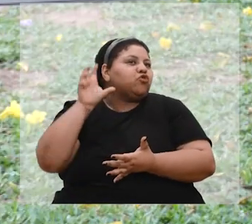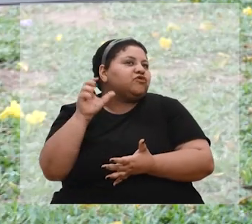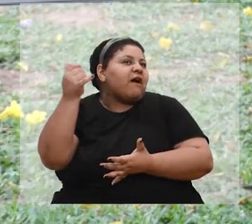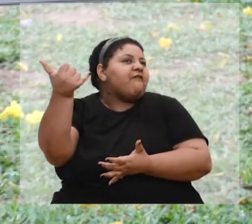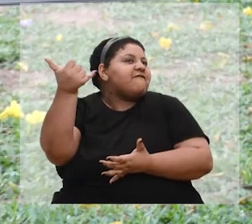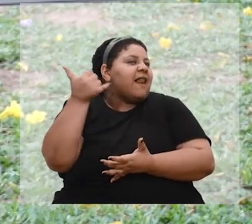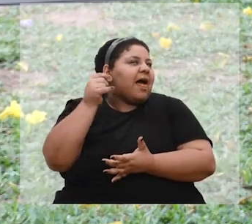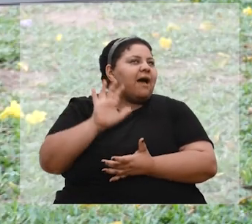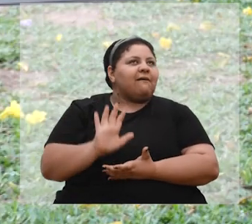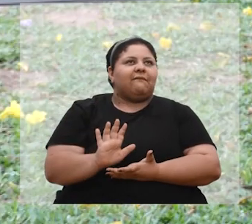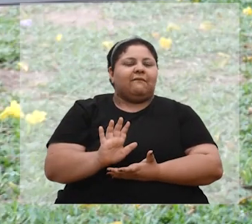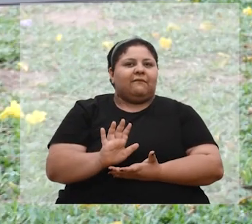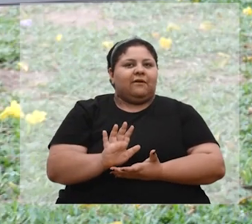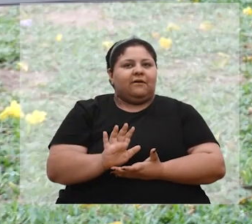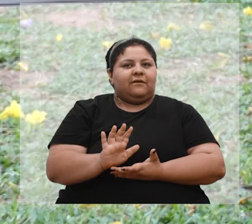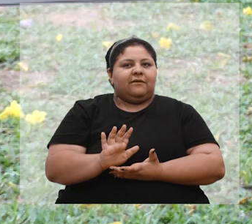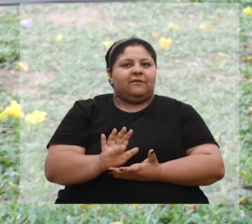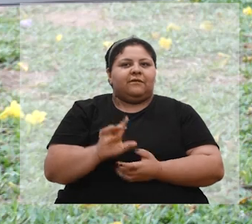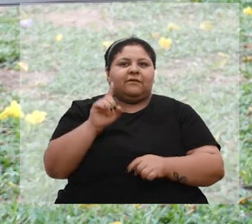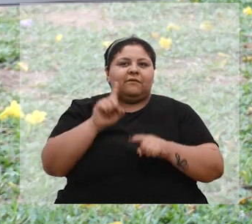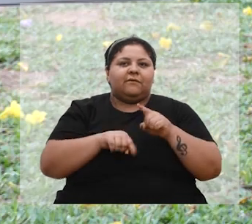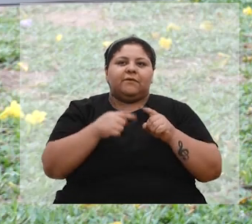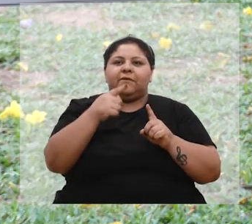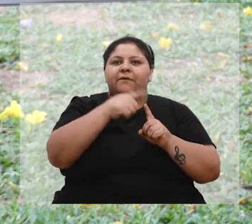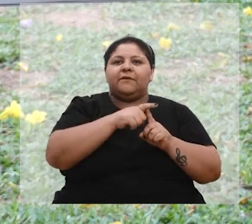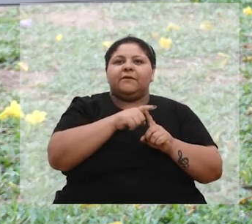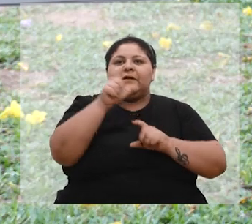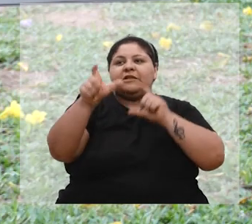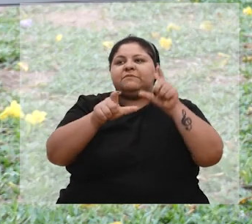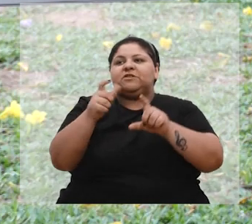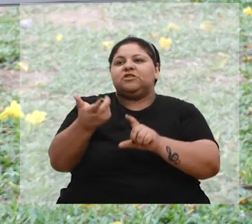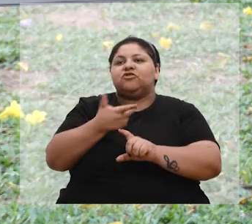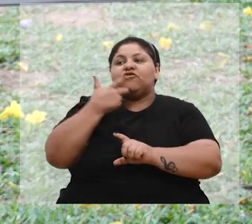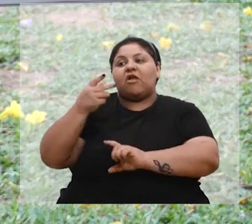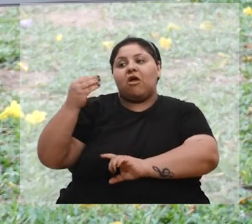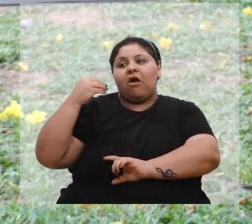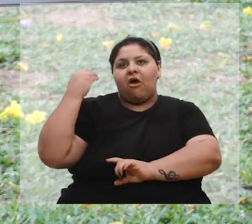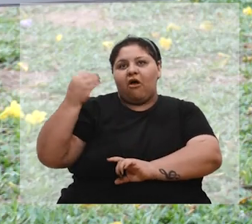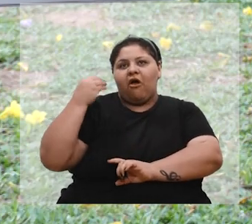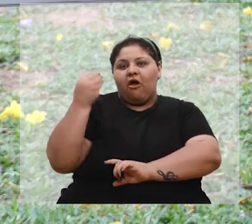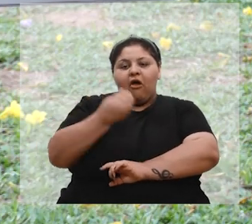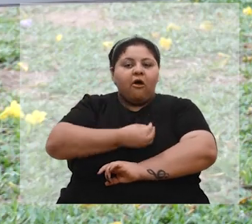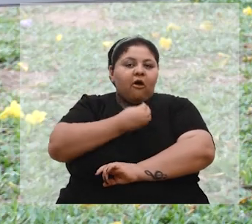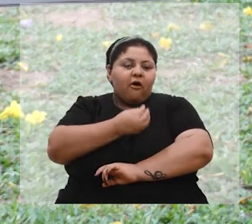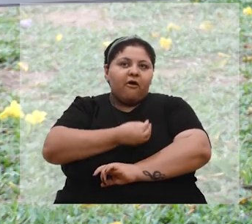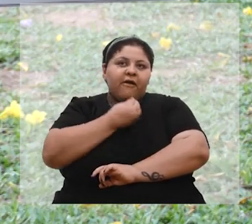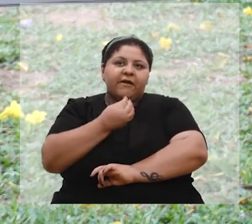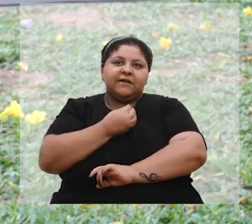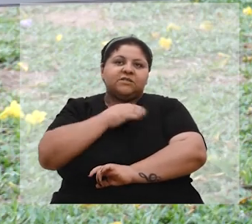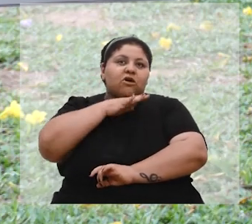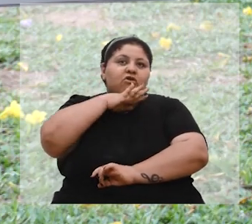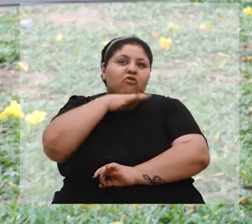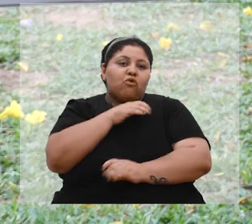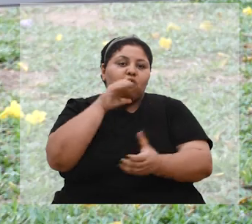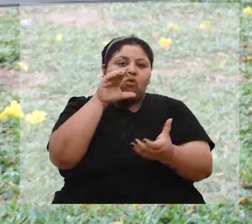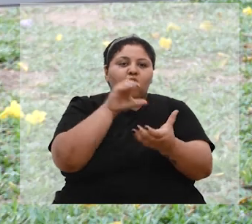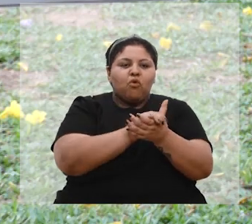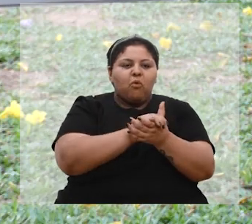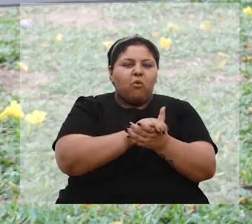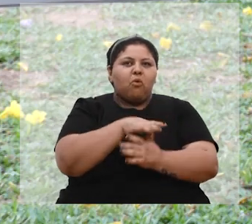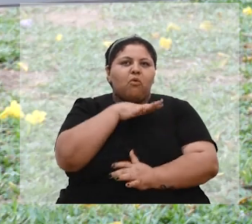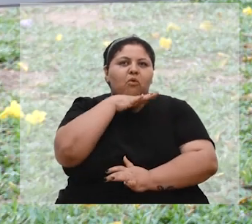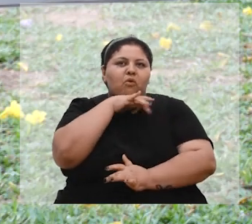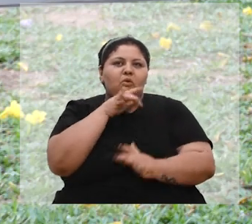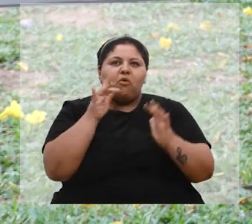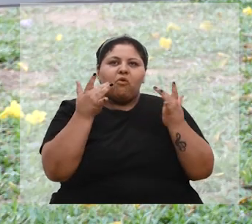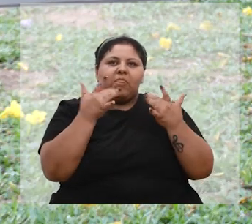a gente escutar, dizer coisas do tipo das pessoas falando das experiências que elas passam, que são